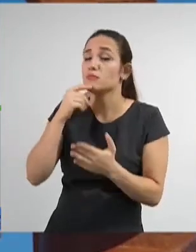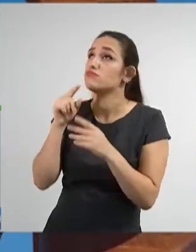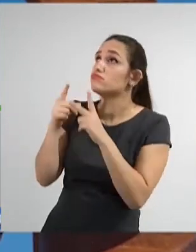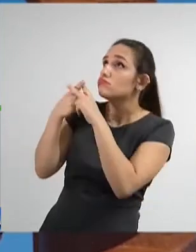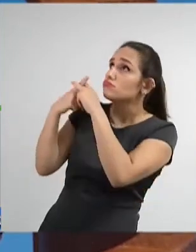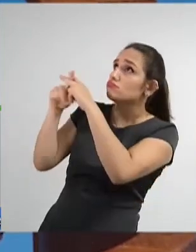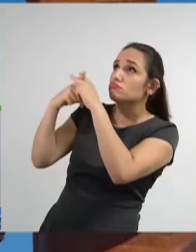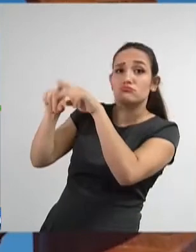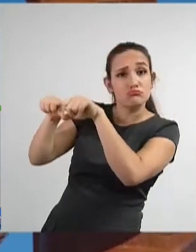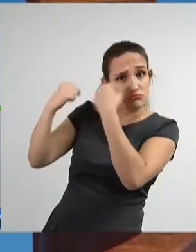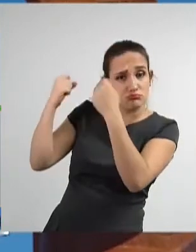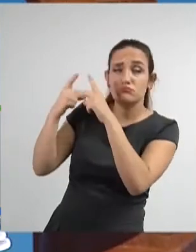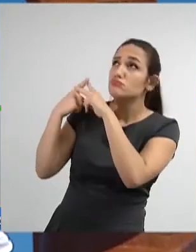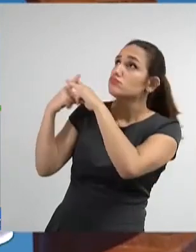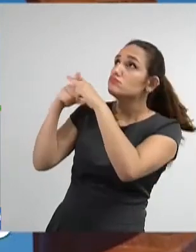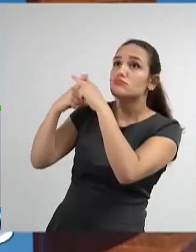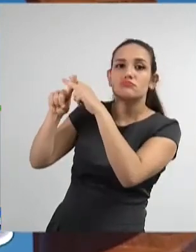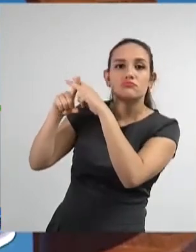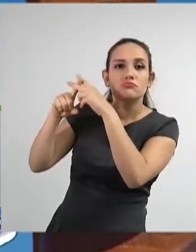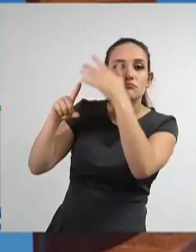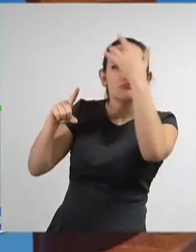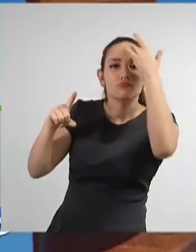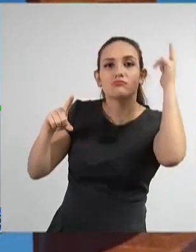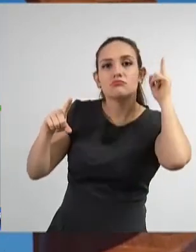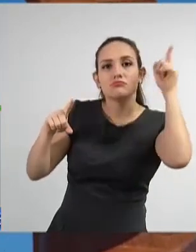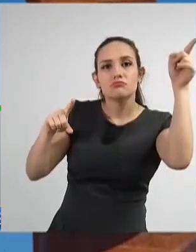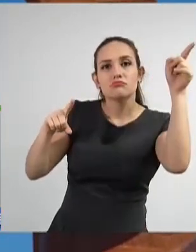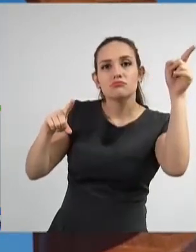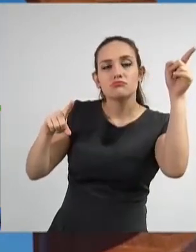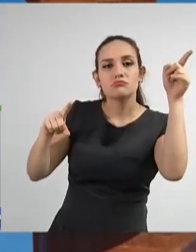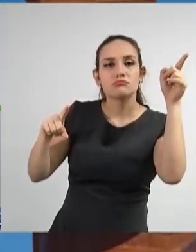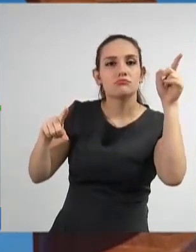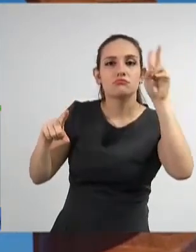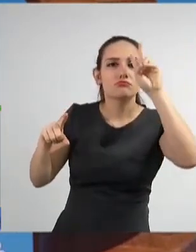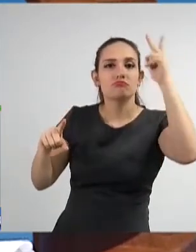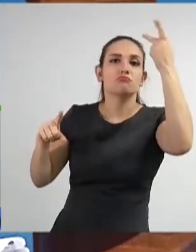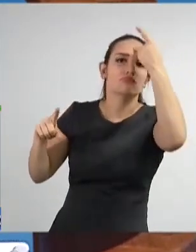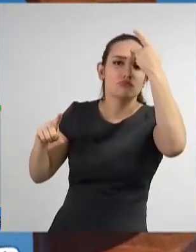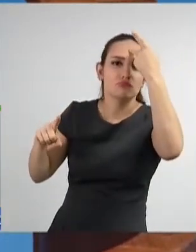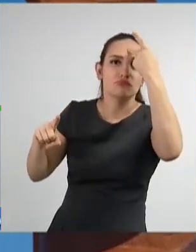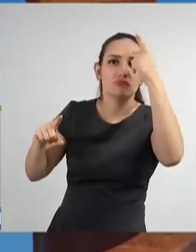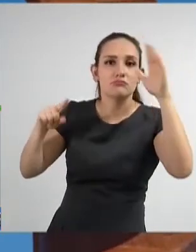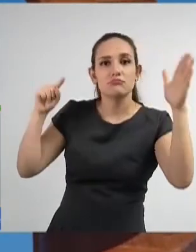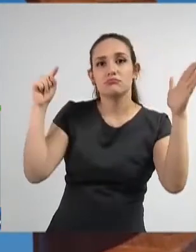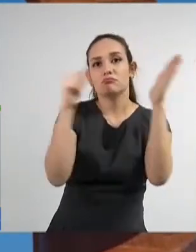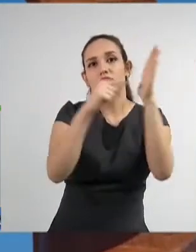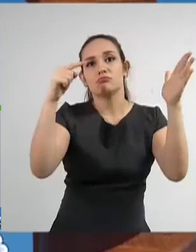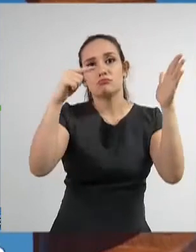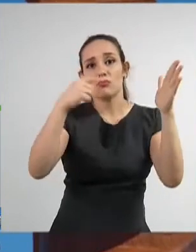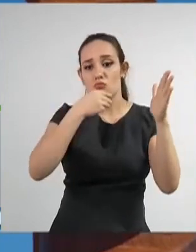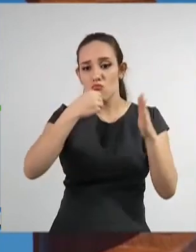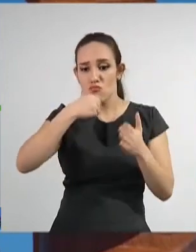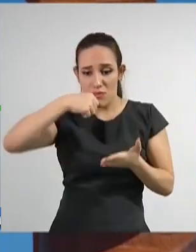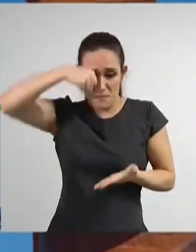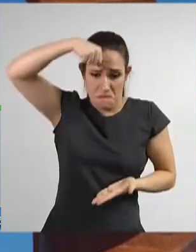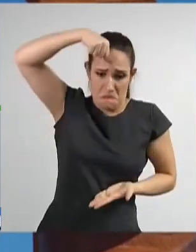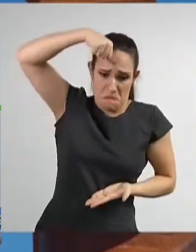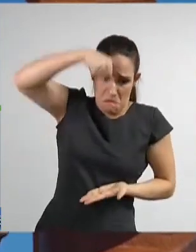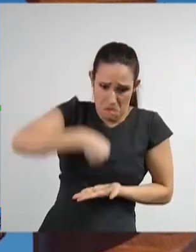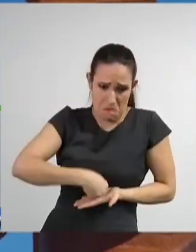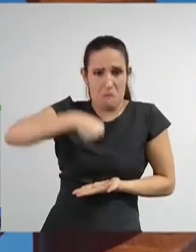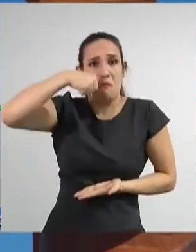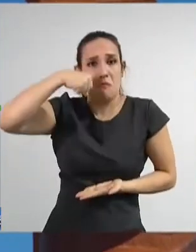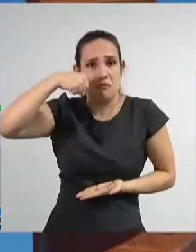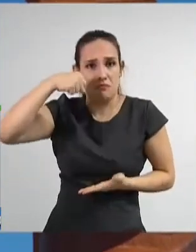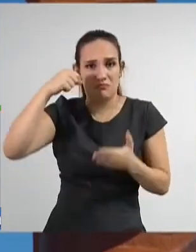manutenção e alguém inadvertidamente, segundo informações extraoficiais, teria ligado a máquina com ele lá dentro fazendo a manutenção.